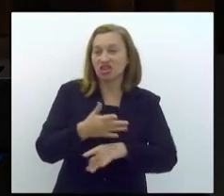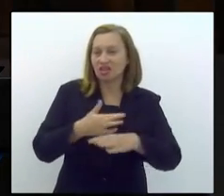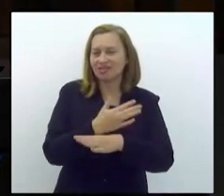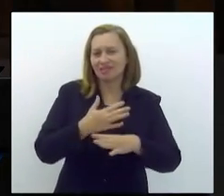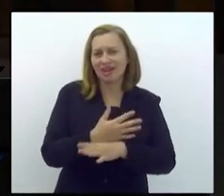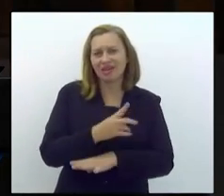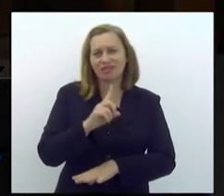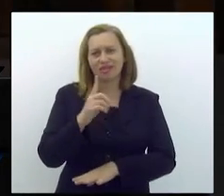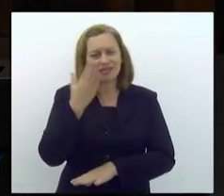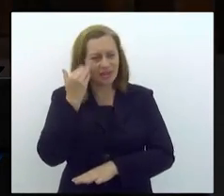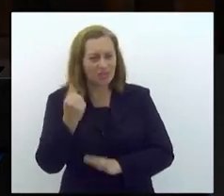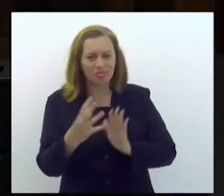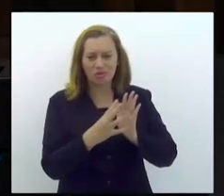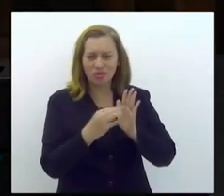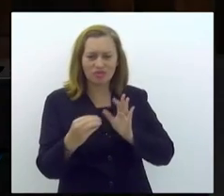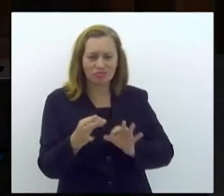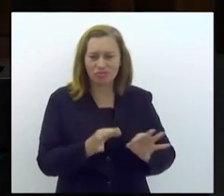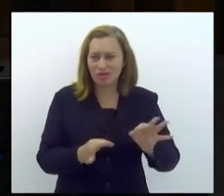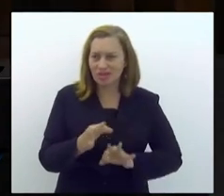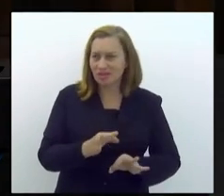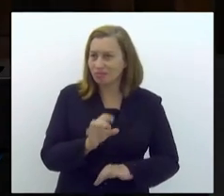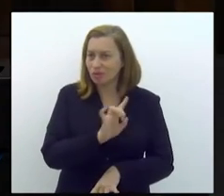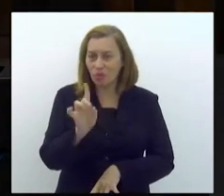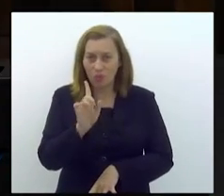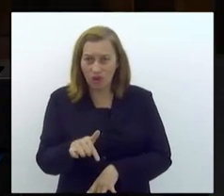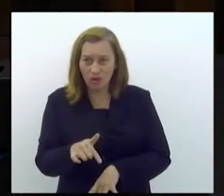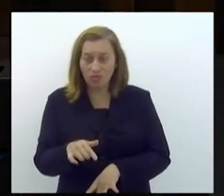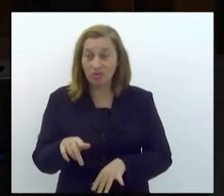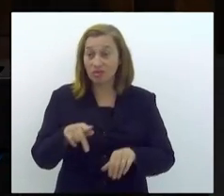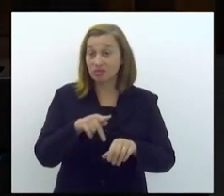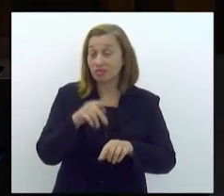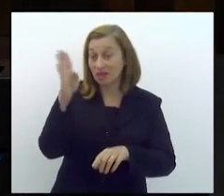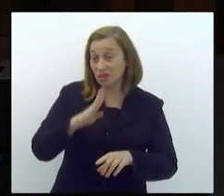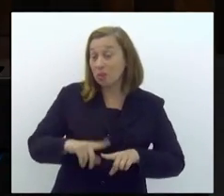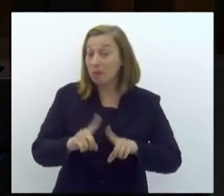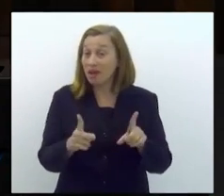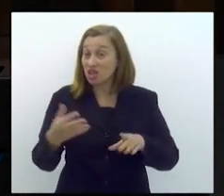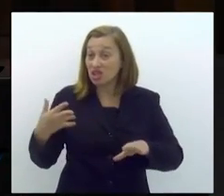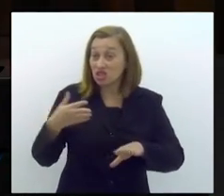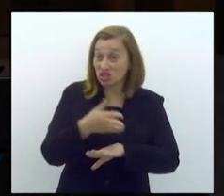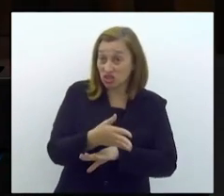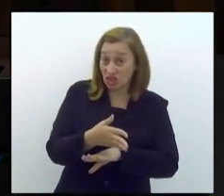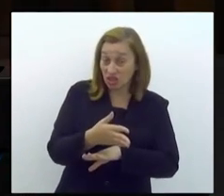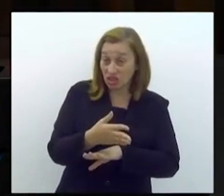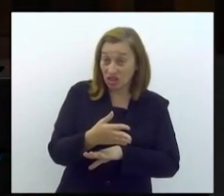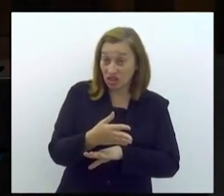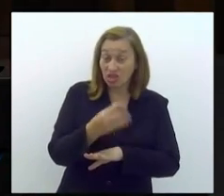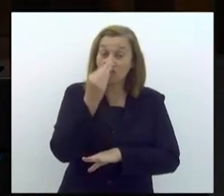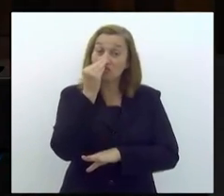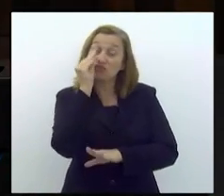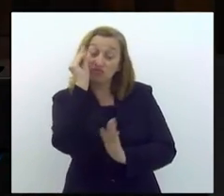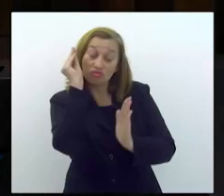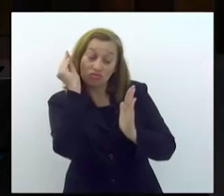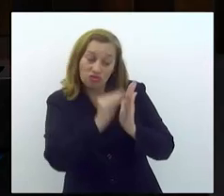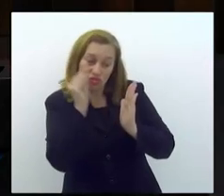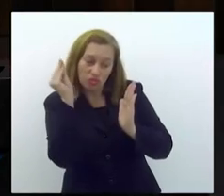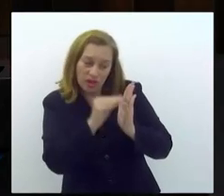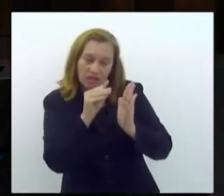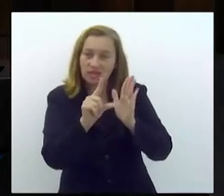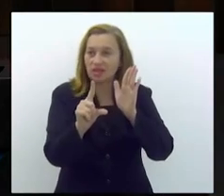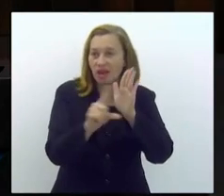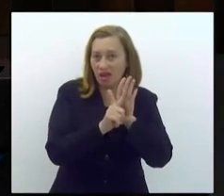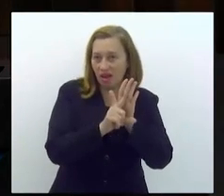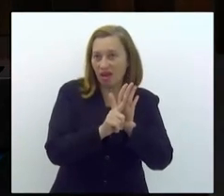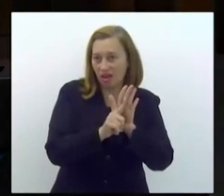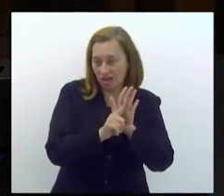nenhum exemplo de organização por esse Brasil mas já chega aqui avacalhando ali avacalhando ao